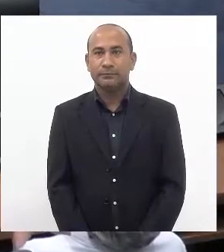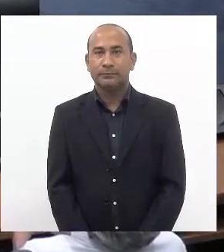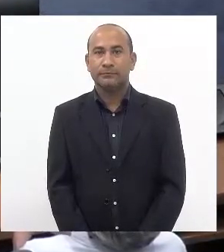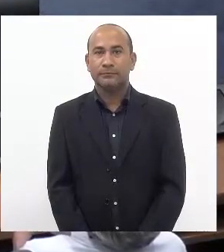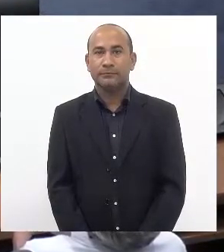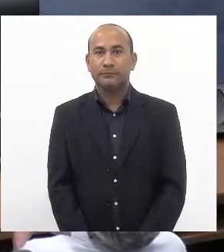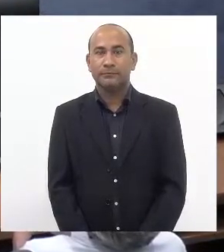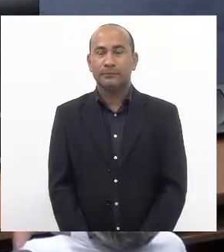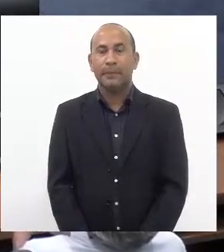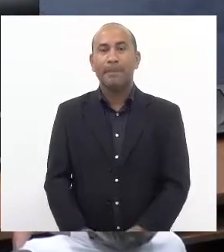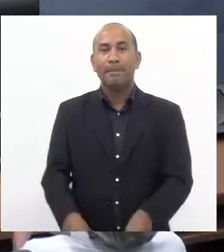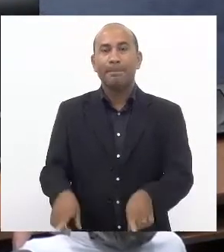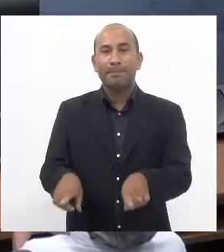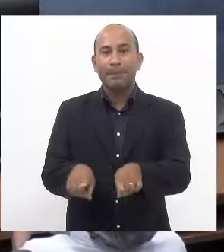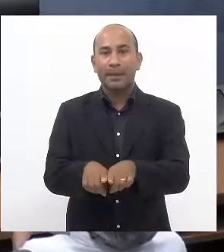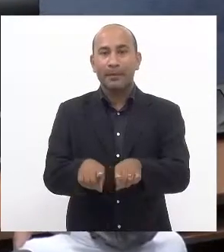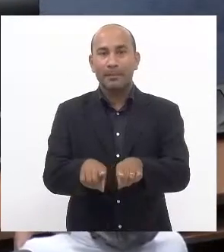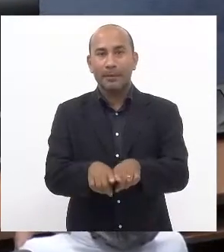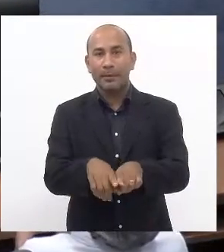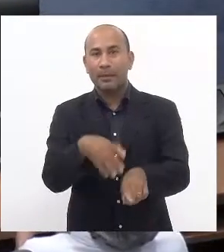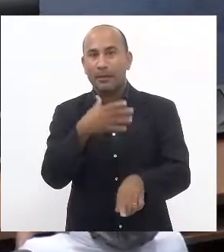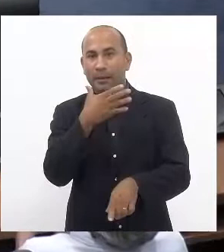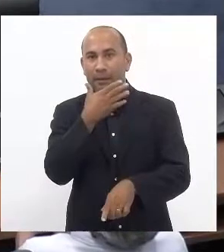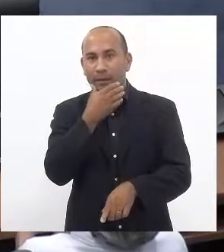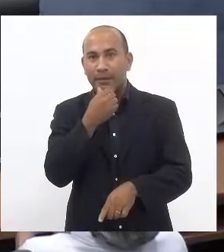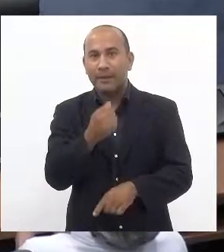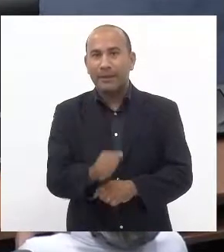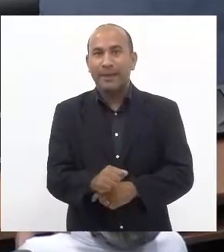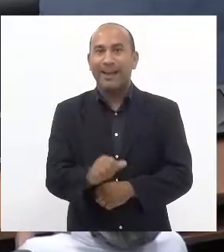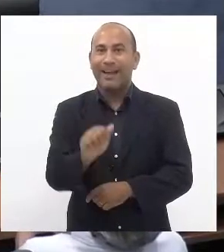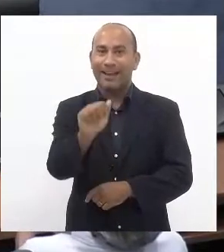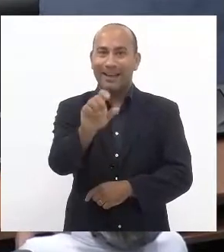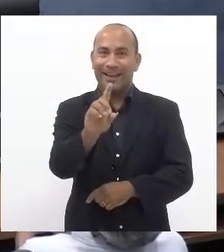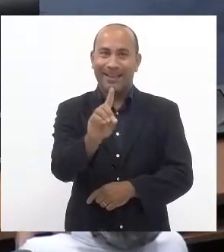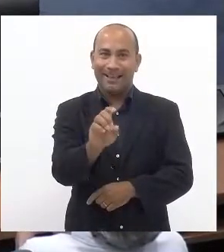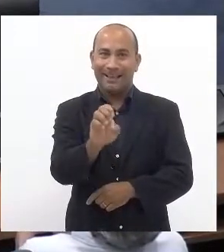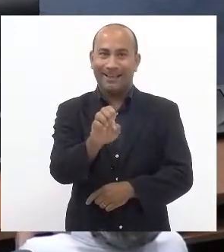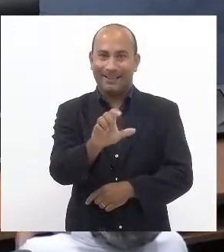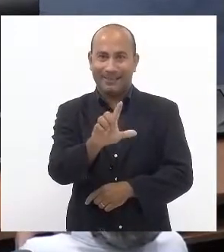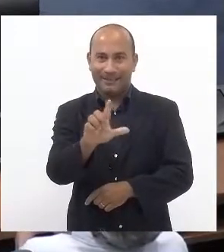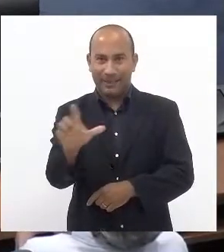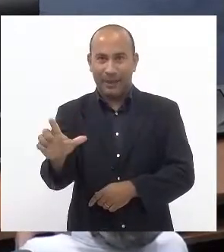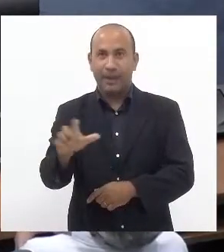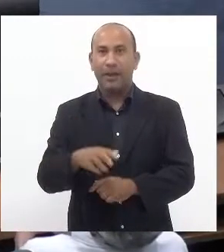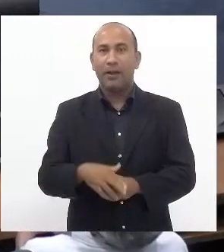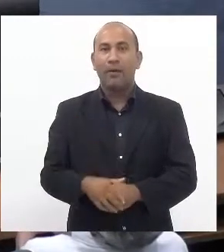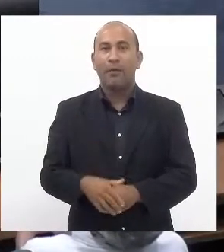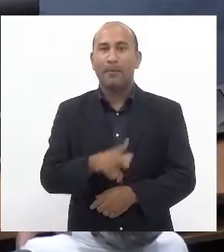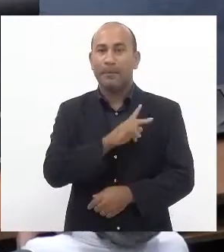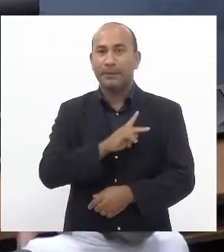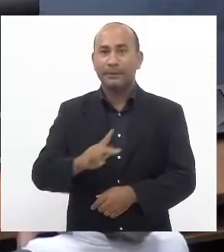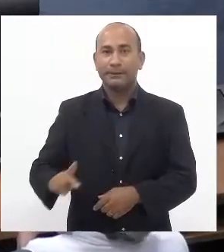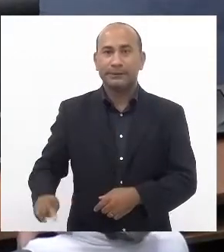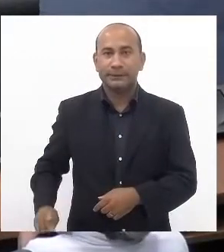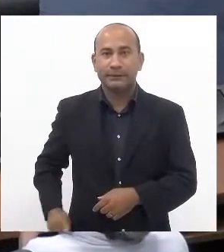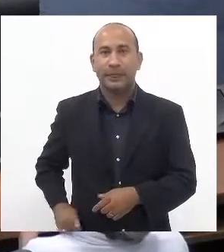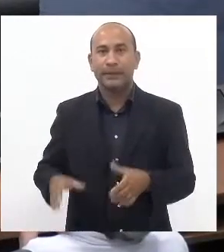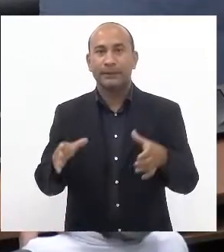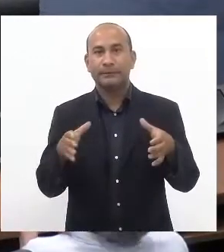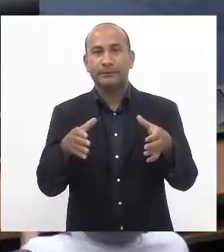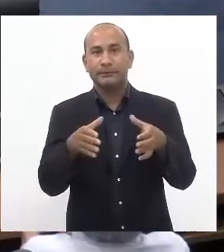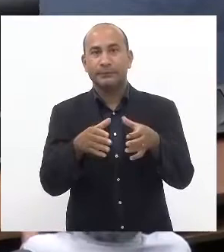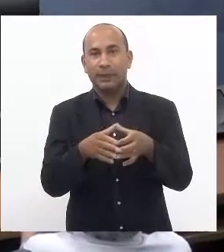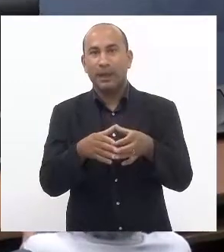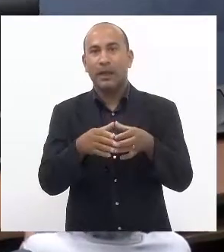Senhor Adel Abul Regeide, presidente da Câmara de Comércio Líbano-Brasileira